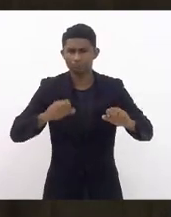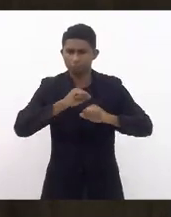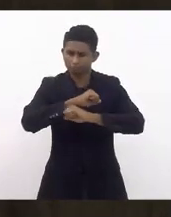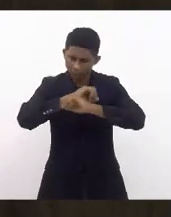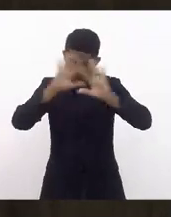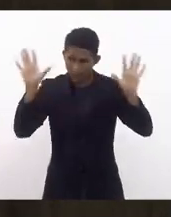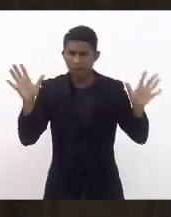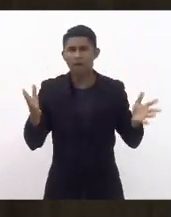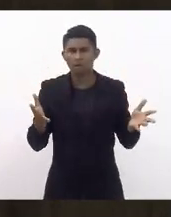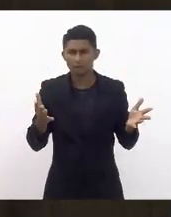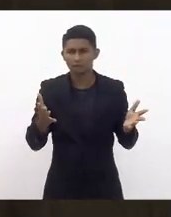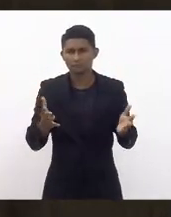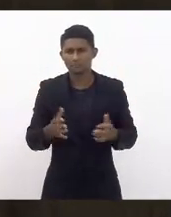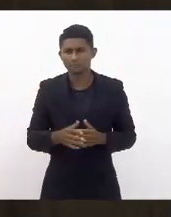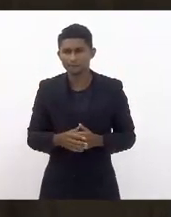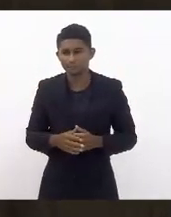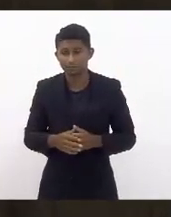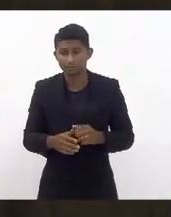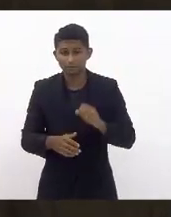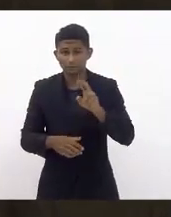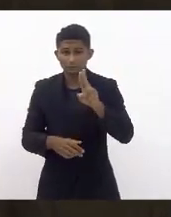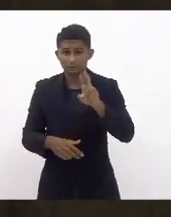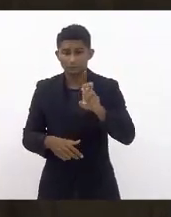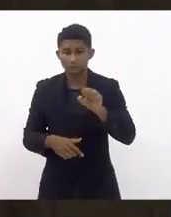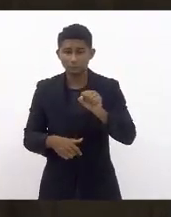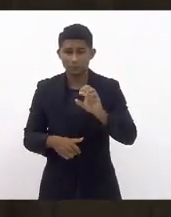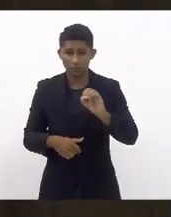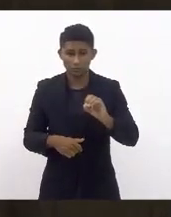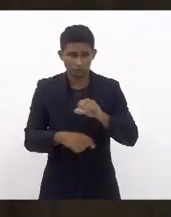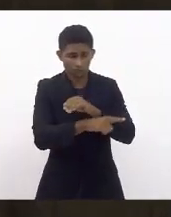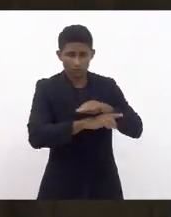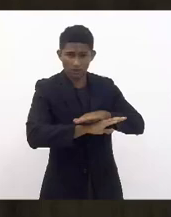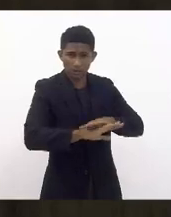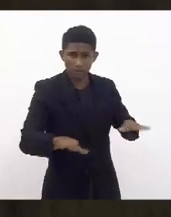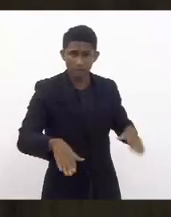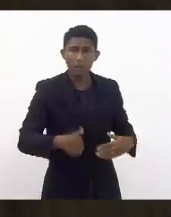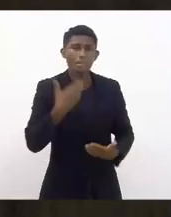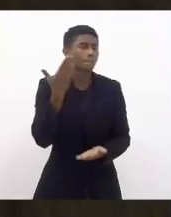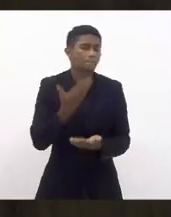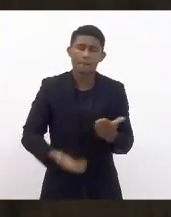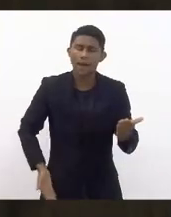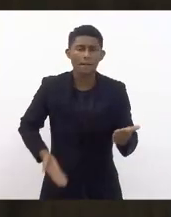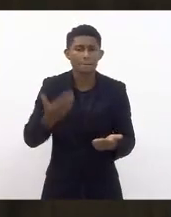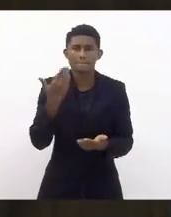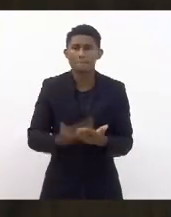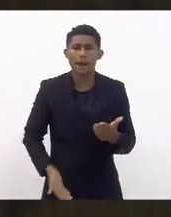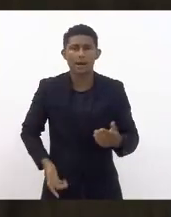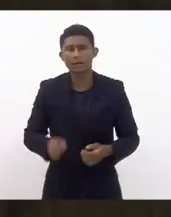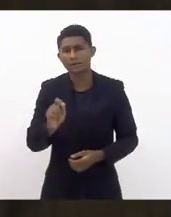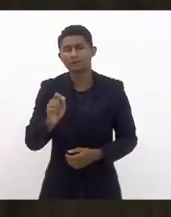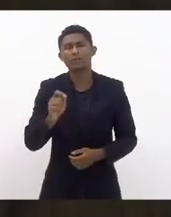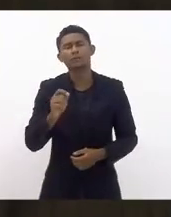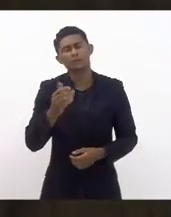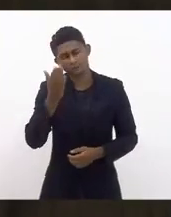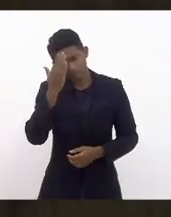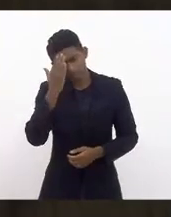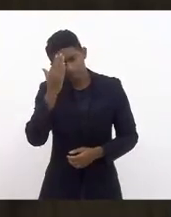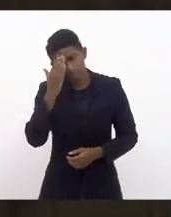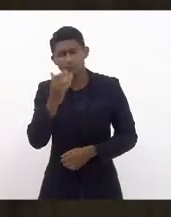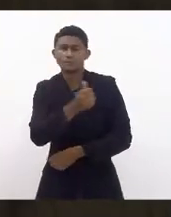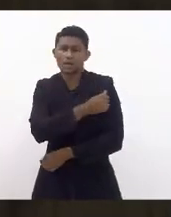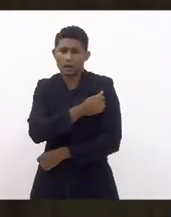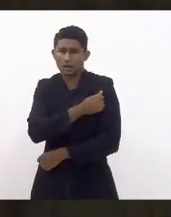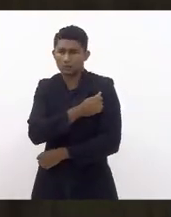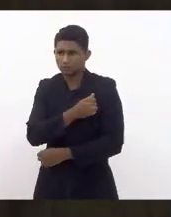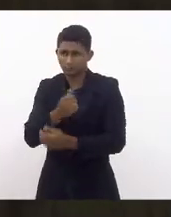Deputado Luiz Paulo, a UESO deixa de existir. Sabe quem perde com isso? Eu até entendo, deputado Luiz Paulo, que os alunos